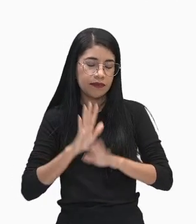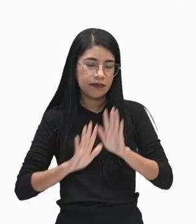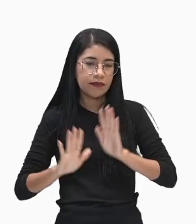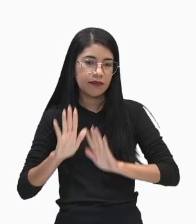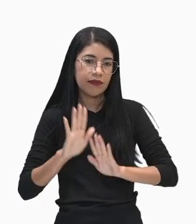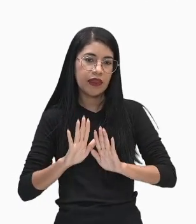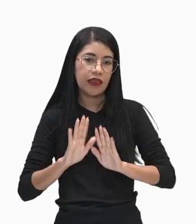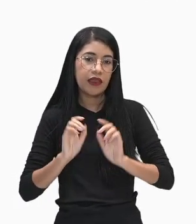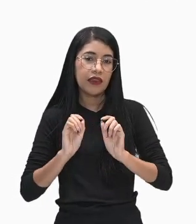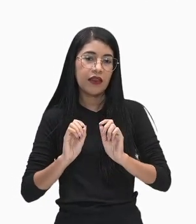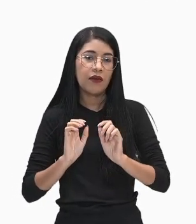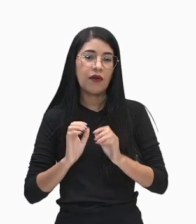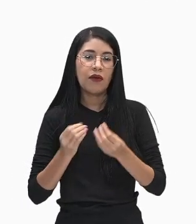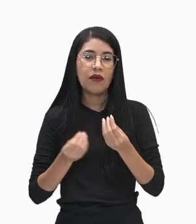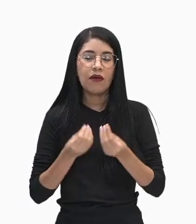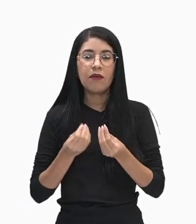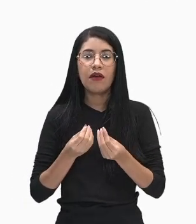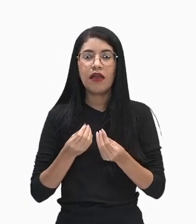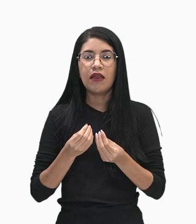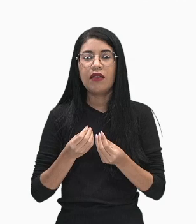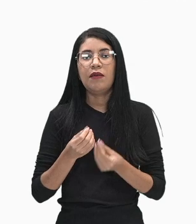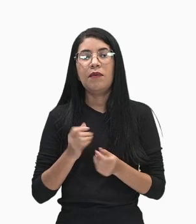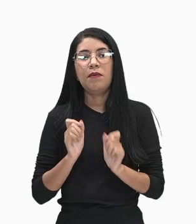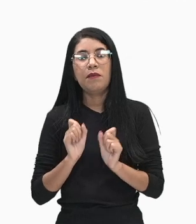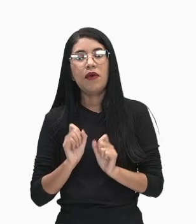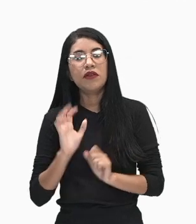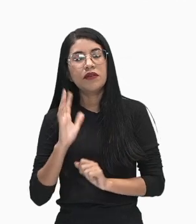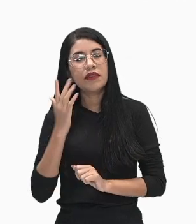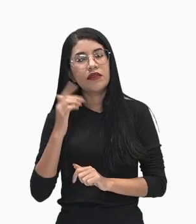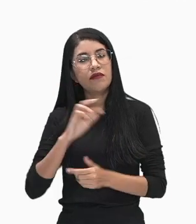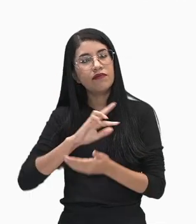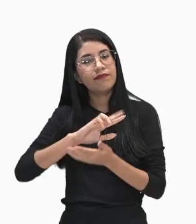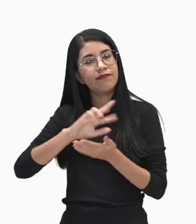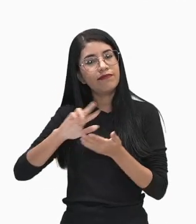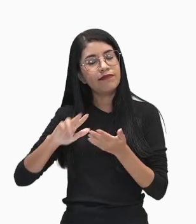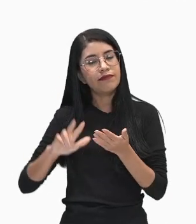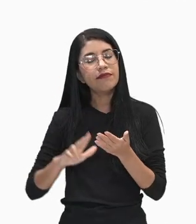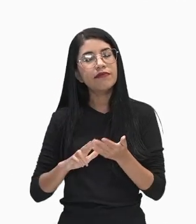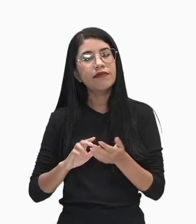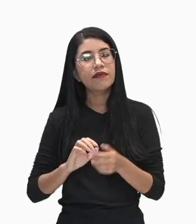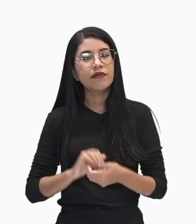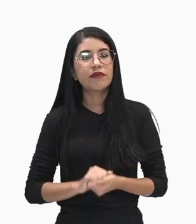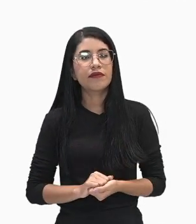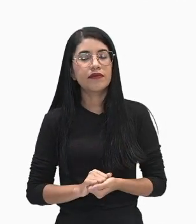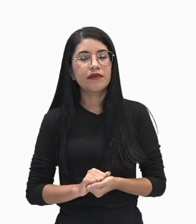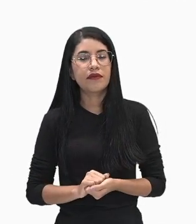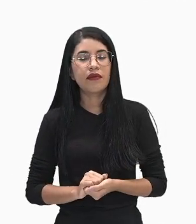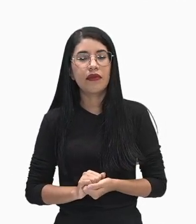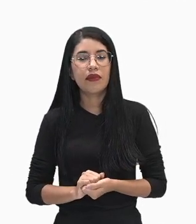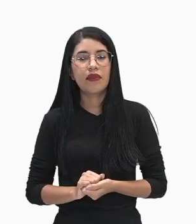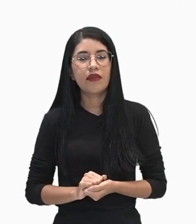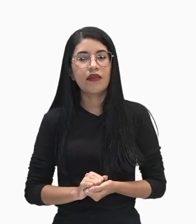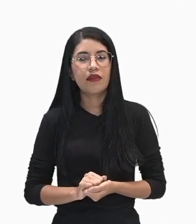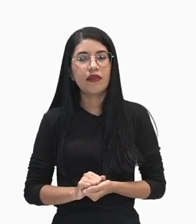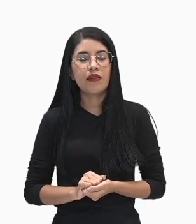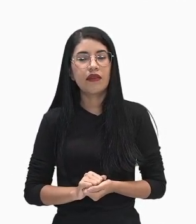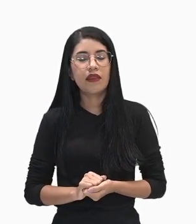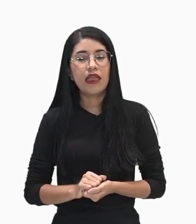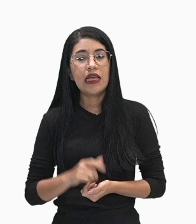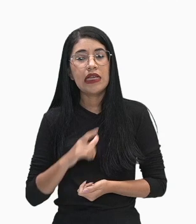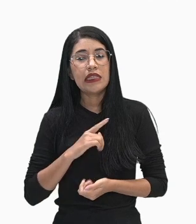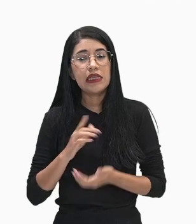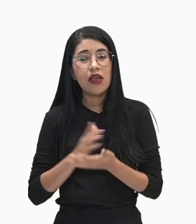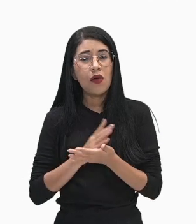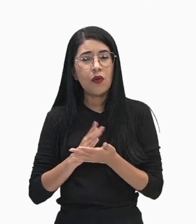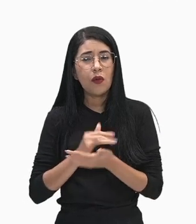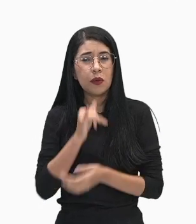corrente elétrica, nós temos diferentes efeitos que podem ocorrer quando da passagem da corrente elétrica. A gente tem alguns aí